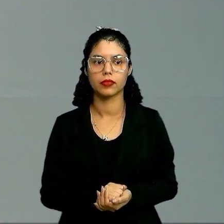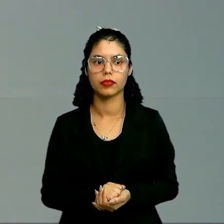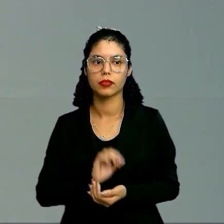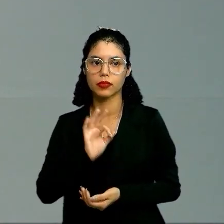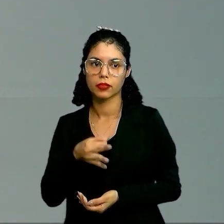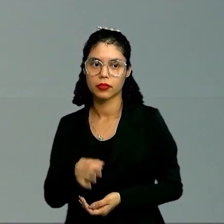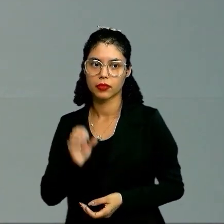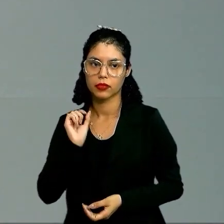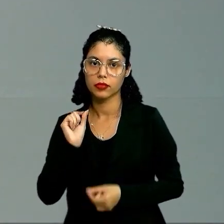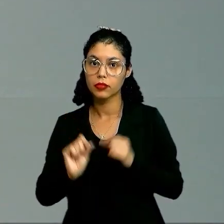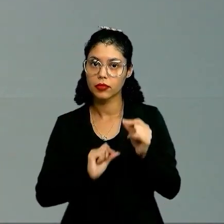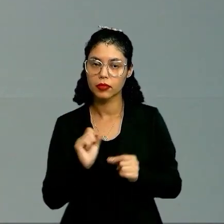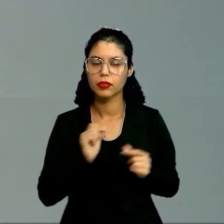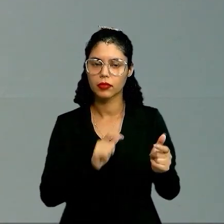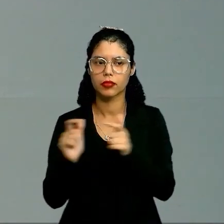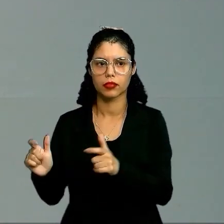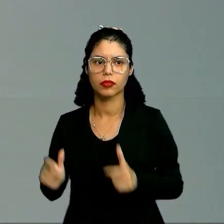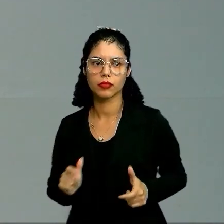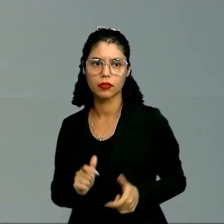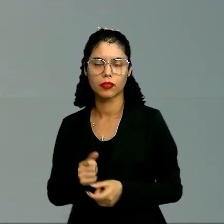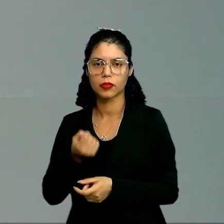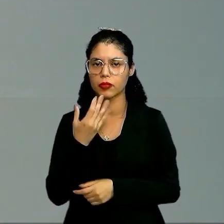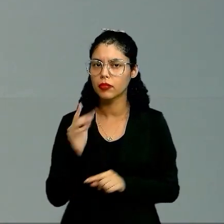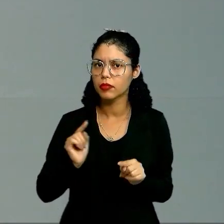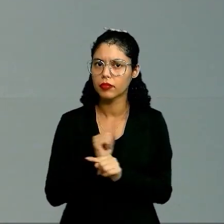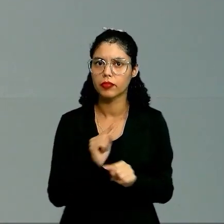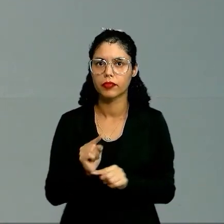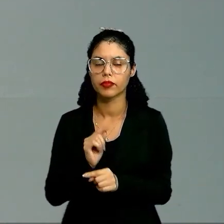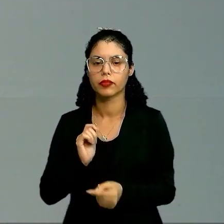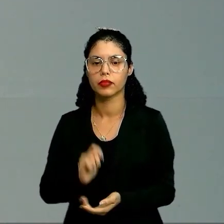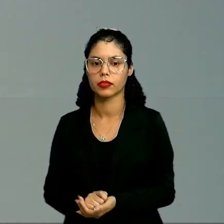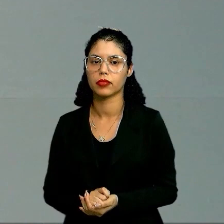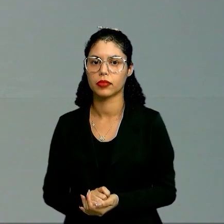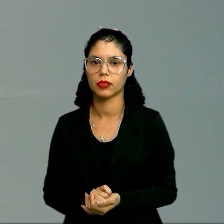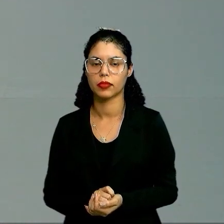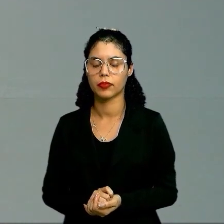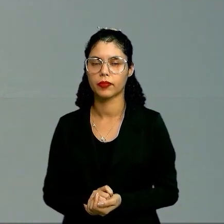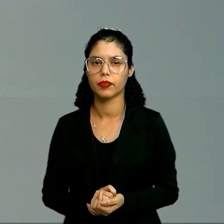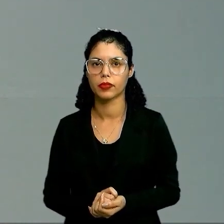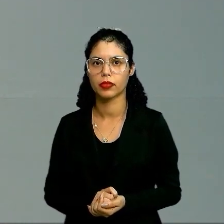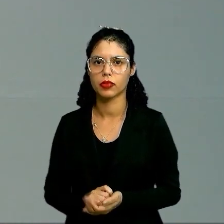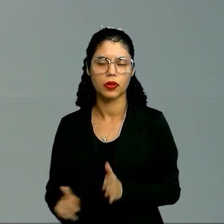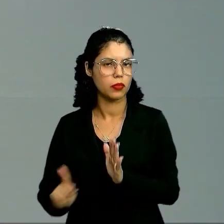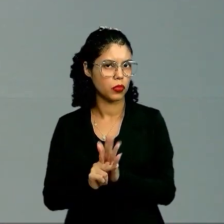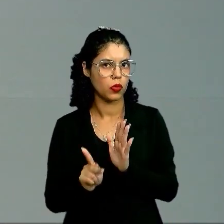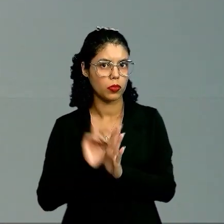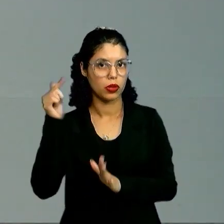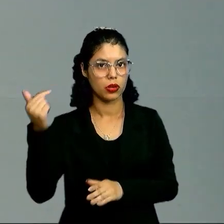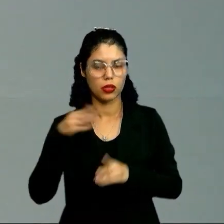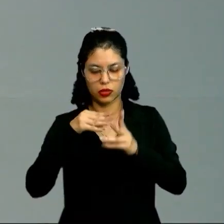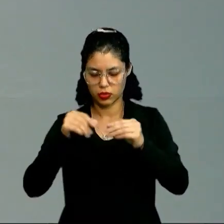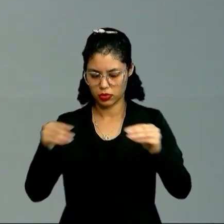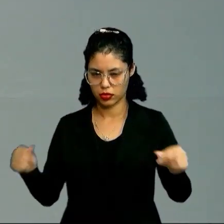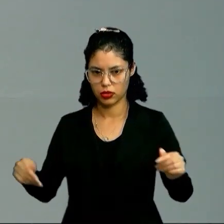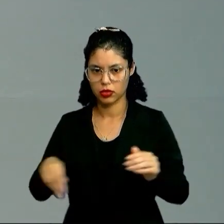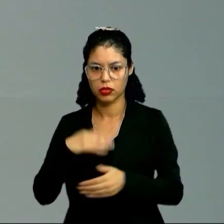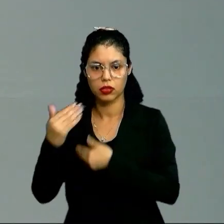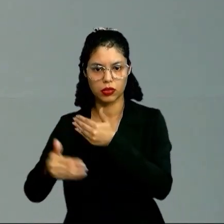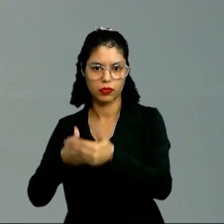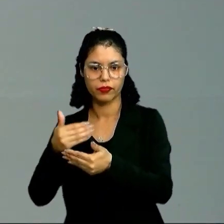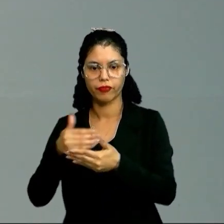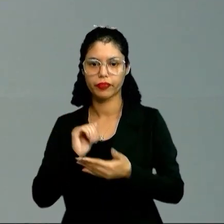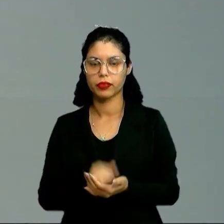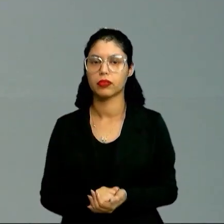certo? Só que aquele ambiente é desfavorável, né? Não é apropriado para aquela semente se desenvolver. Então, o que